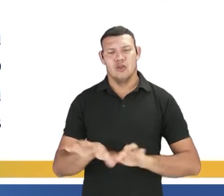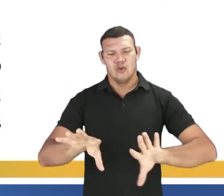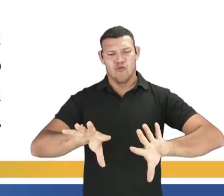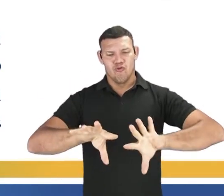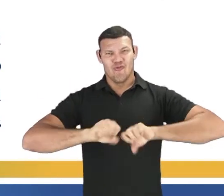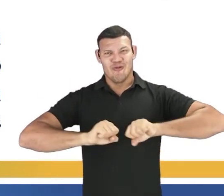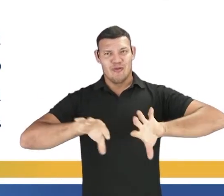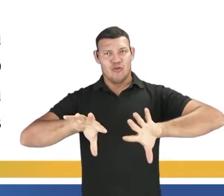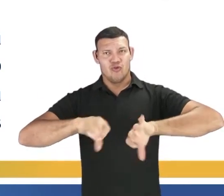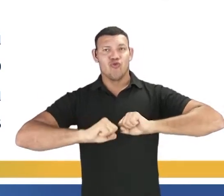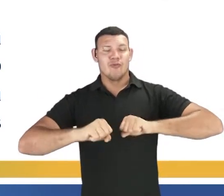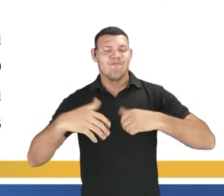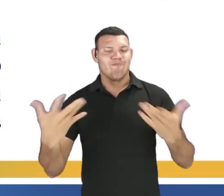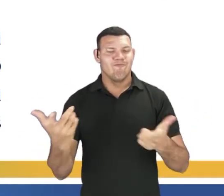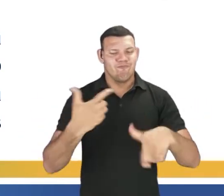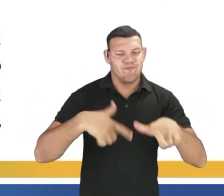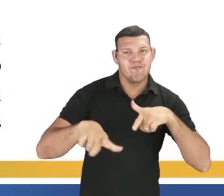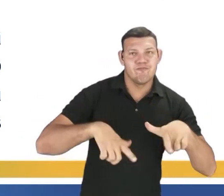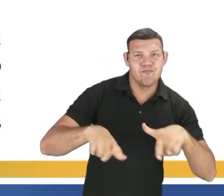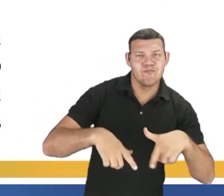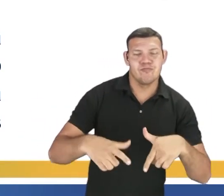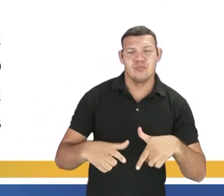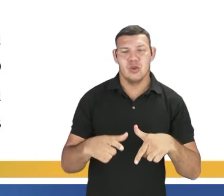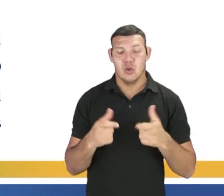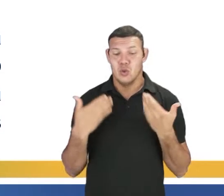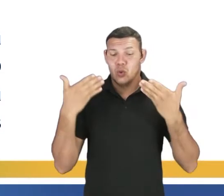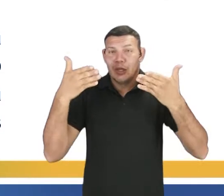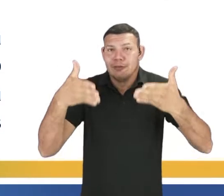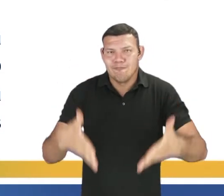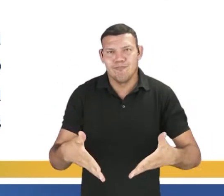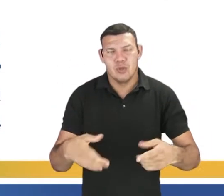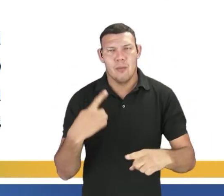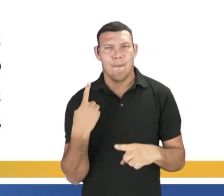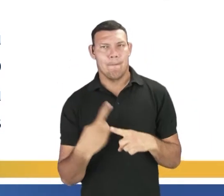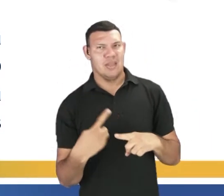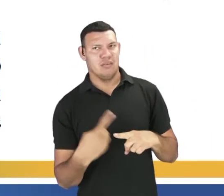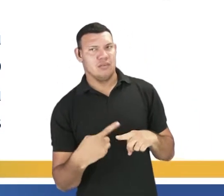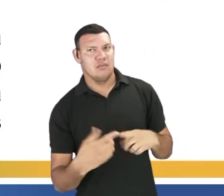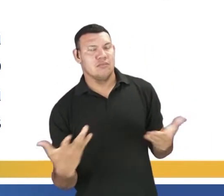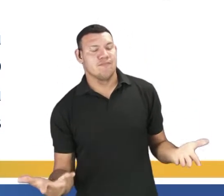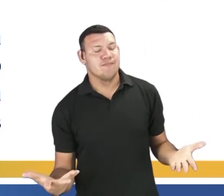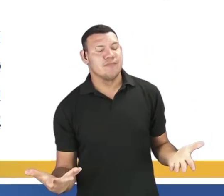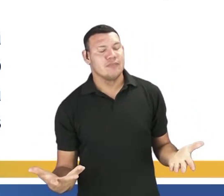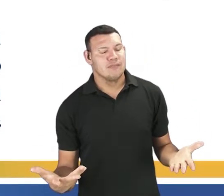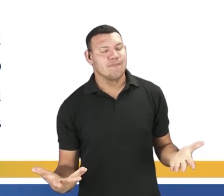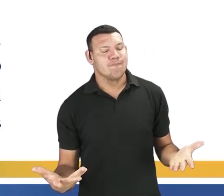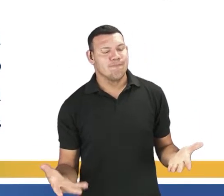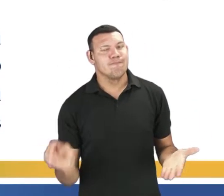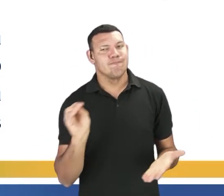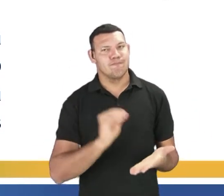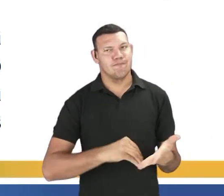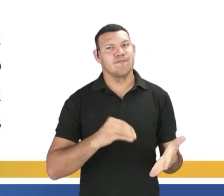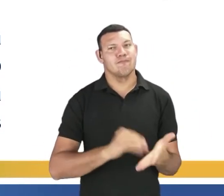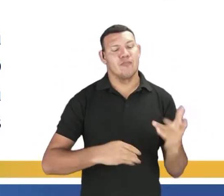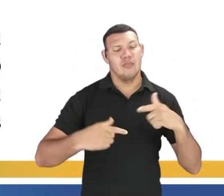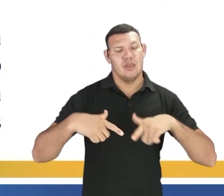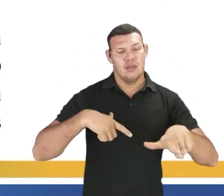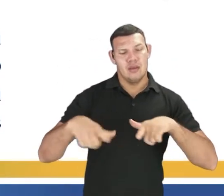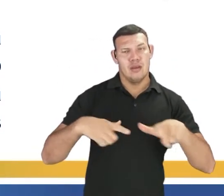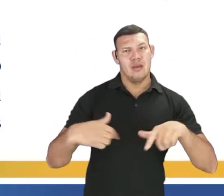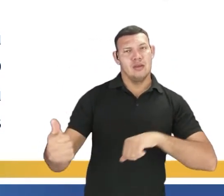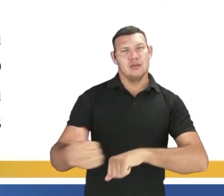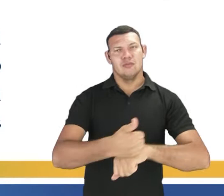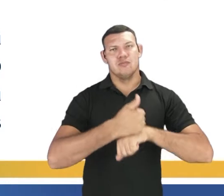toda essa parte estrutural de emprego para essa população que chega. Até porque, além disso, a falta de emprego também é pela